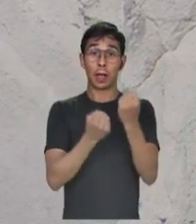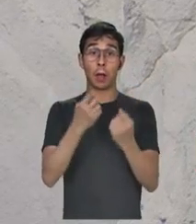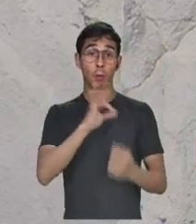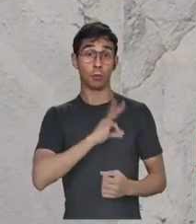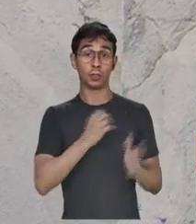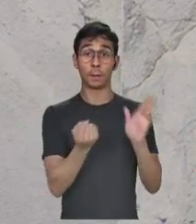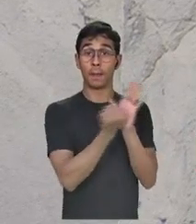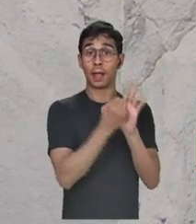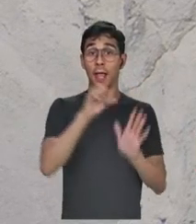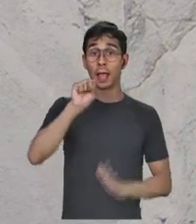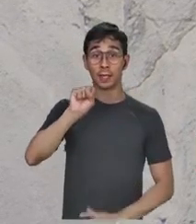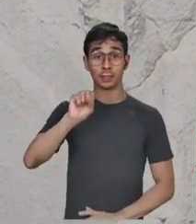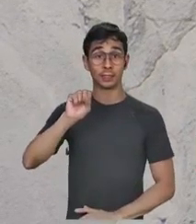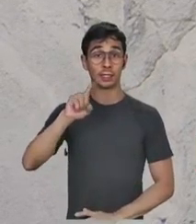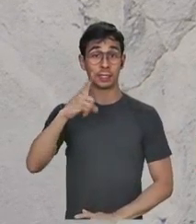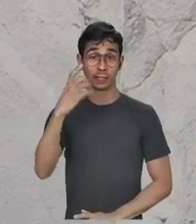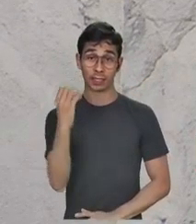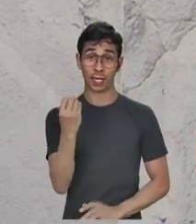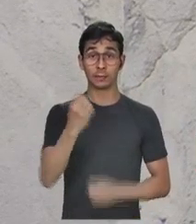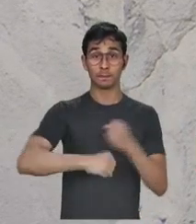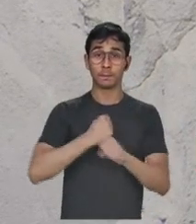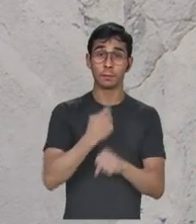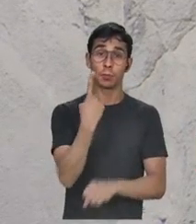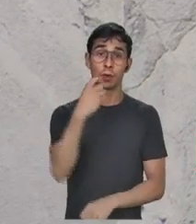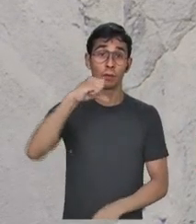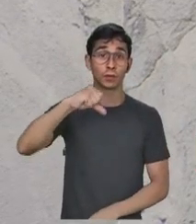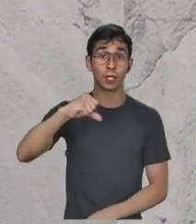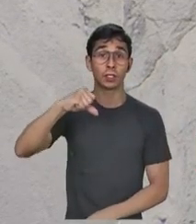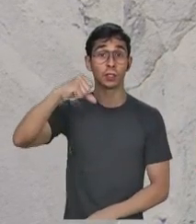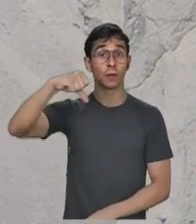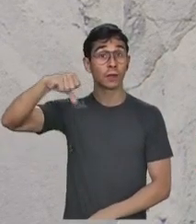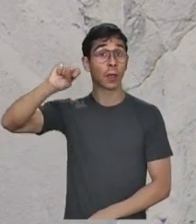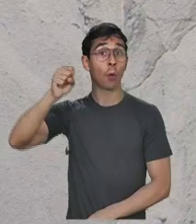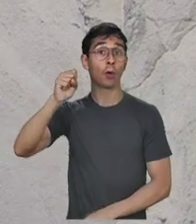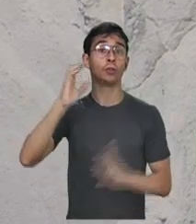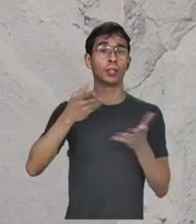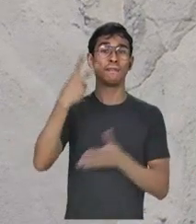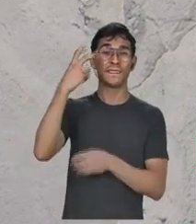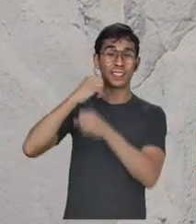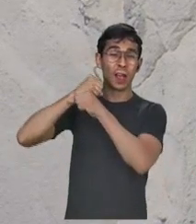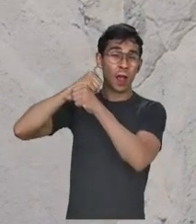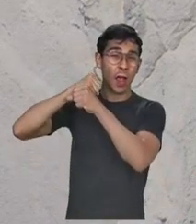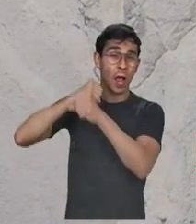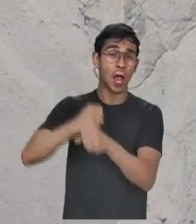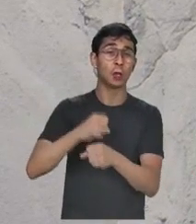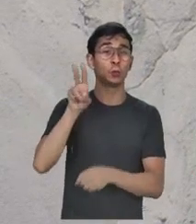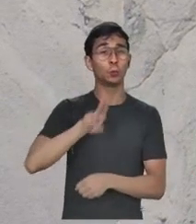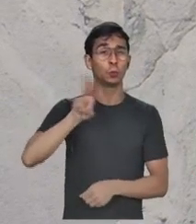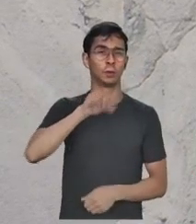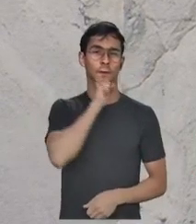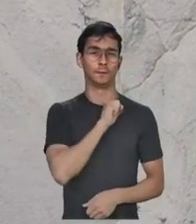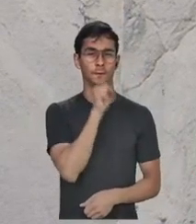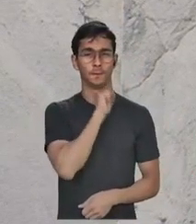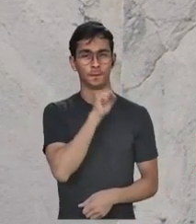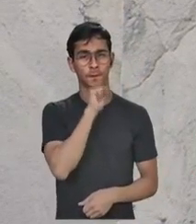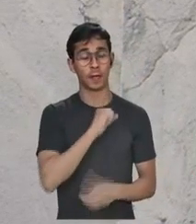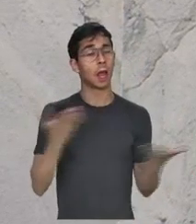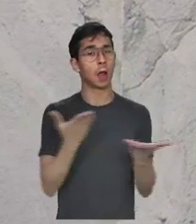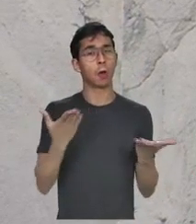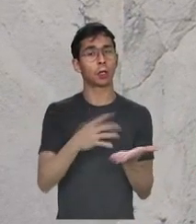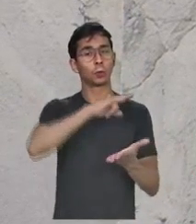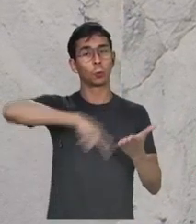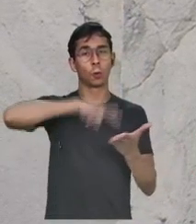1998 as ambulâncias têm mais de 20 anos de uso tão eu vou fazer aqui uma documentação